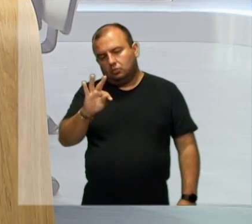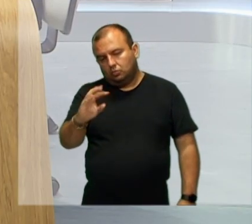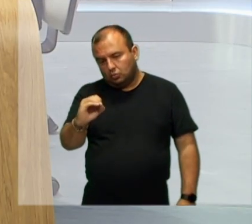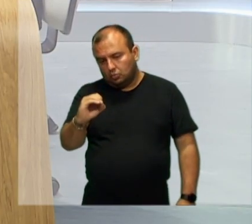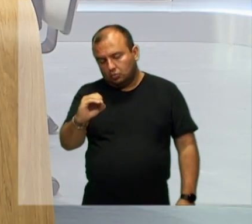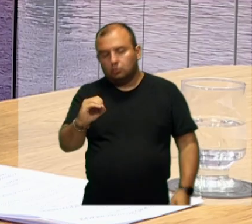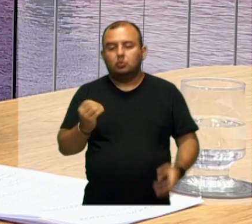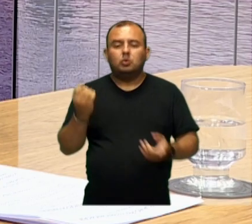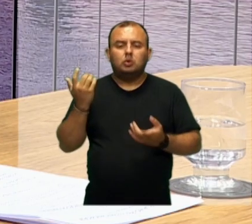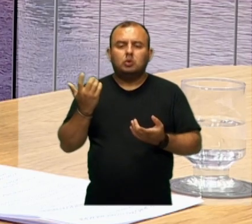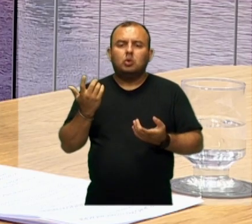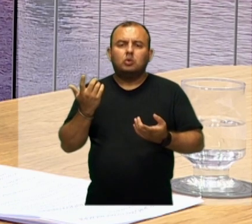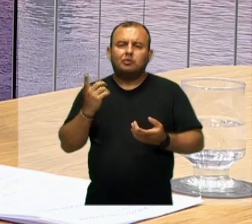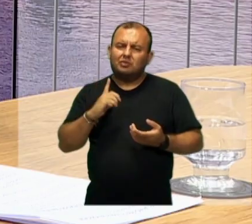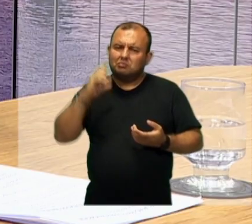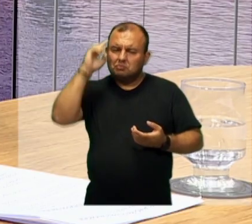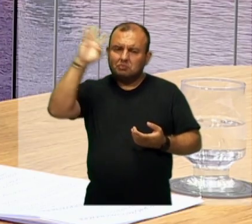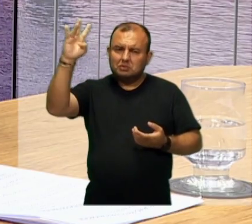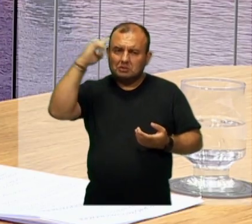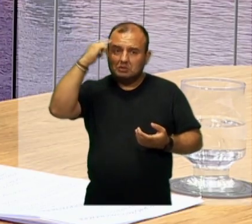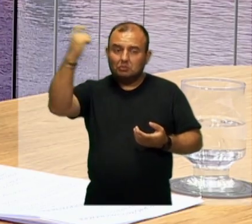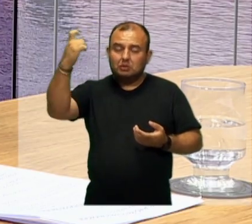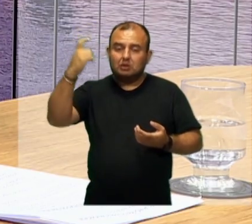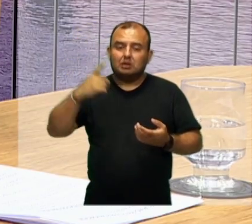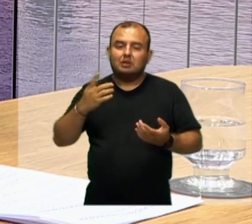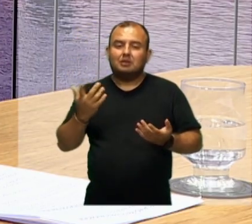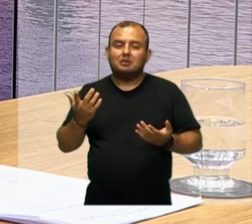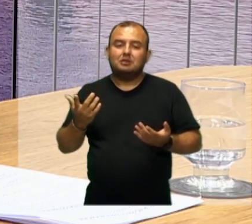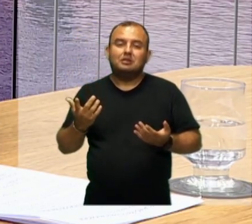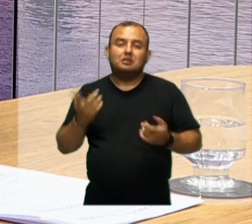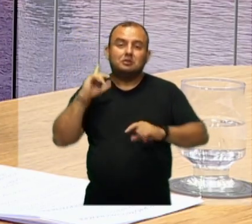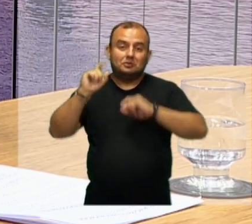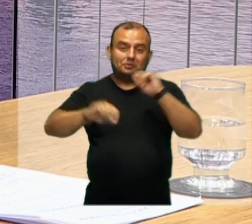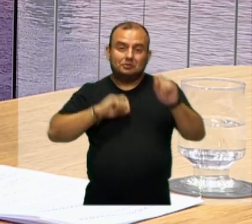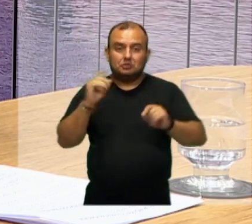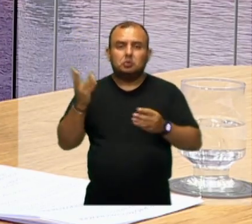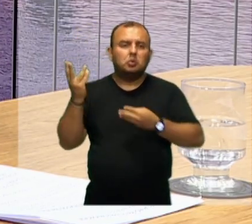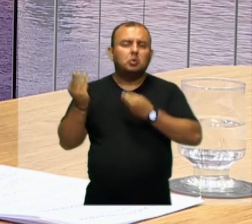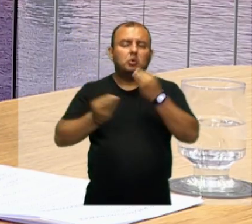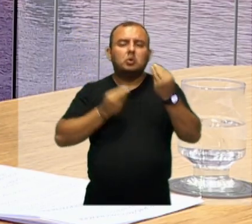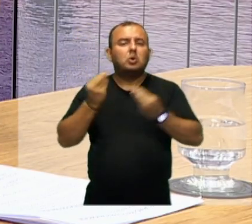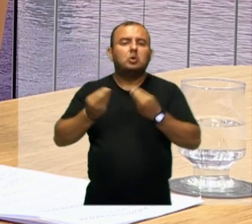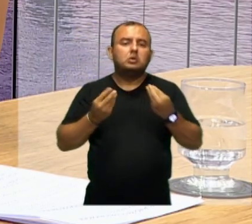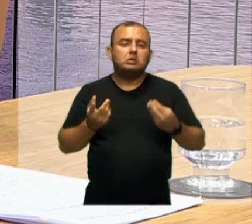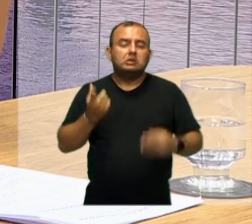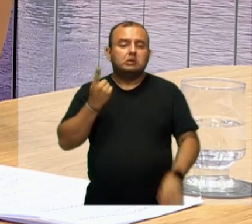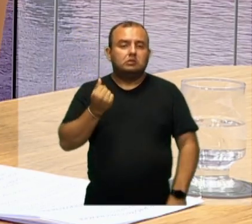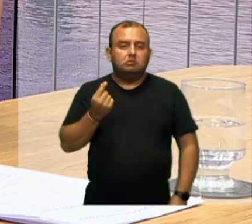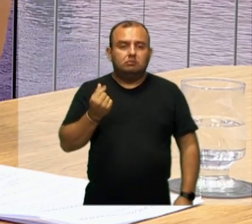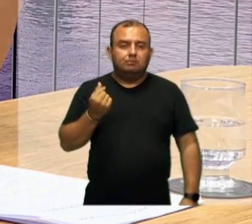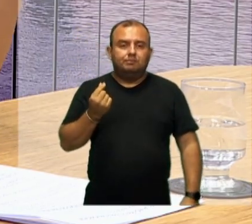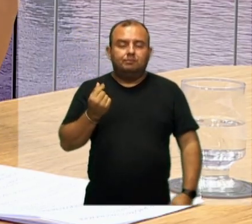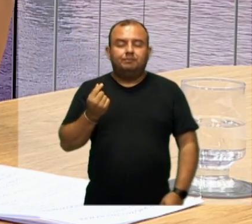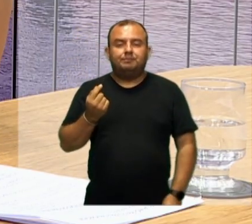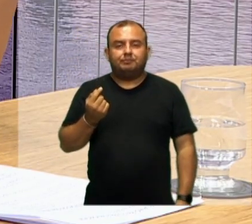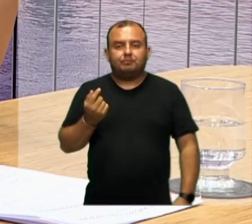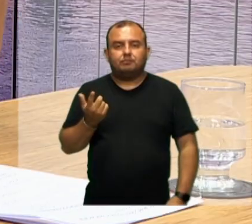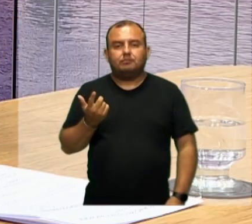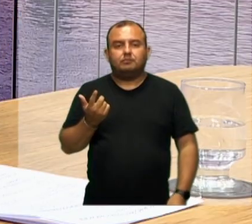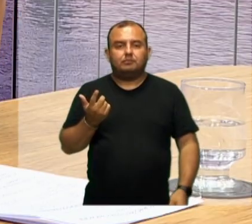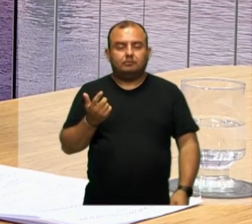Flávia, assim, você tem uma ideia, pelo menos uma ideia, de quanto que custa? Qual é o